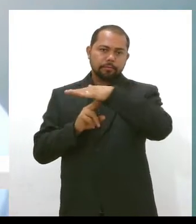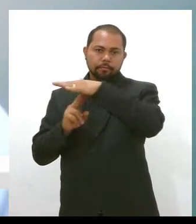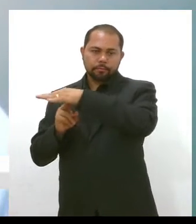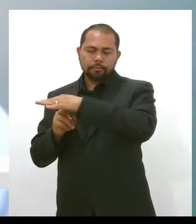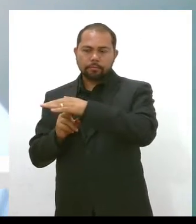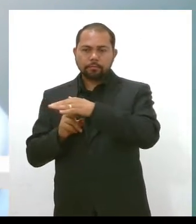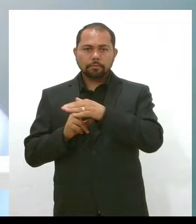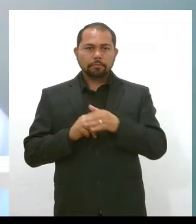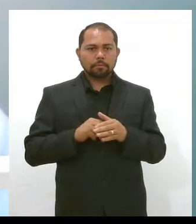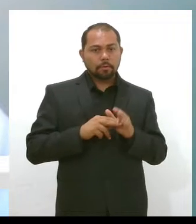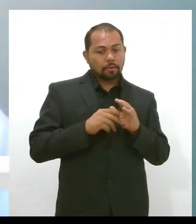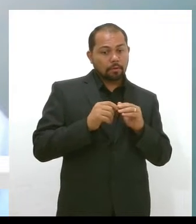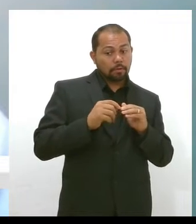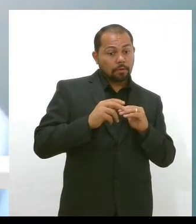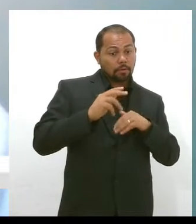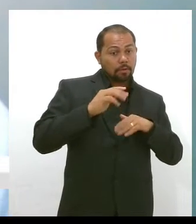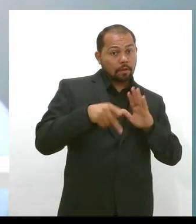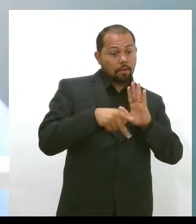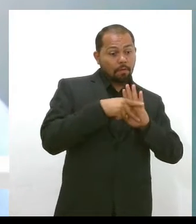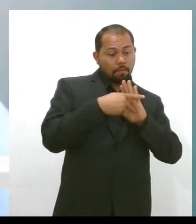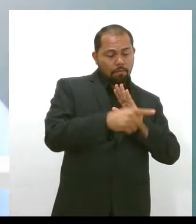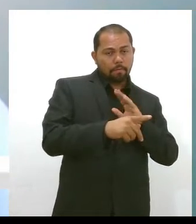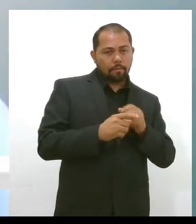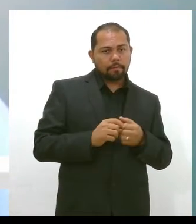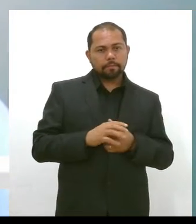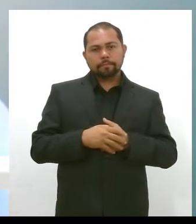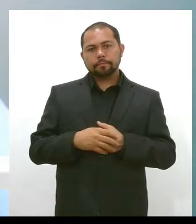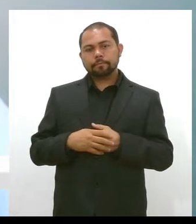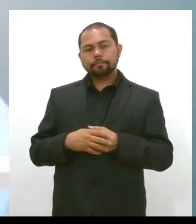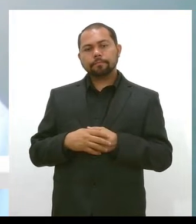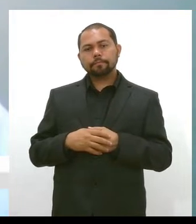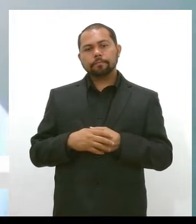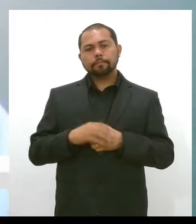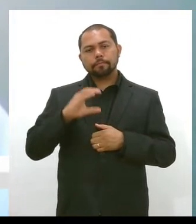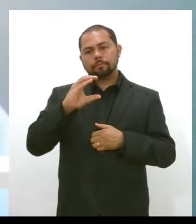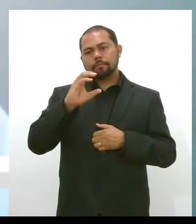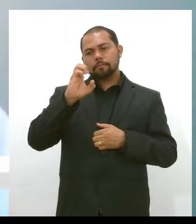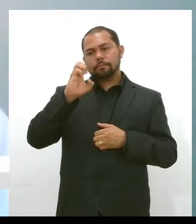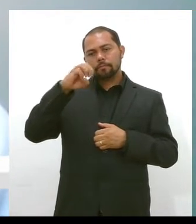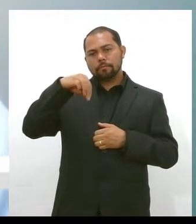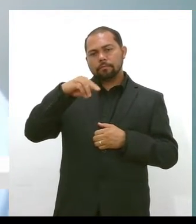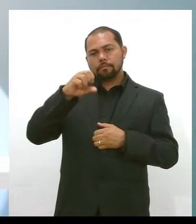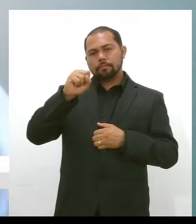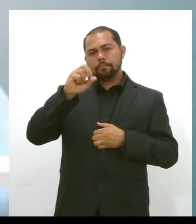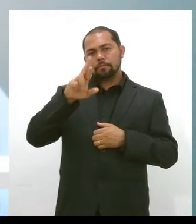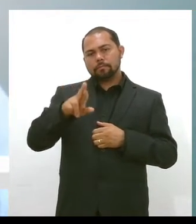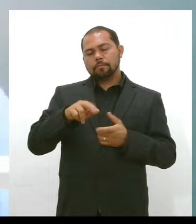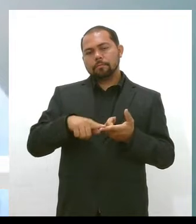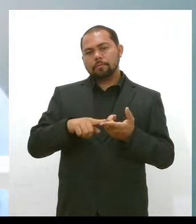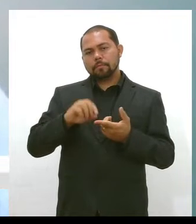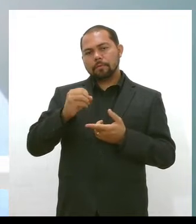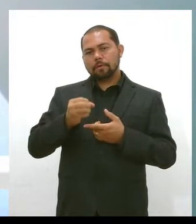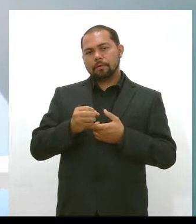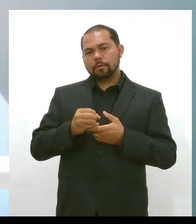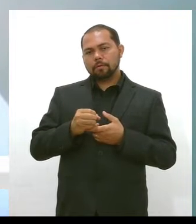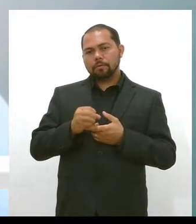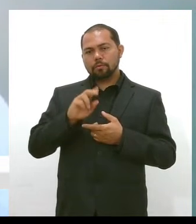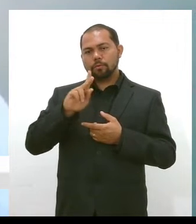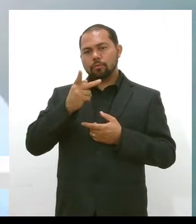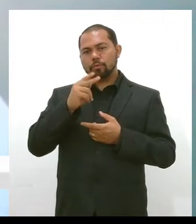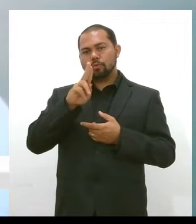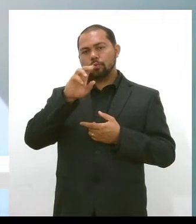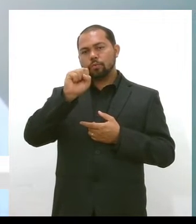especializadas, né? No NACOM, chama-se NACOM. Ou hospital de cirurgia, ou UCI. E o terceiro eixo